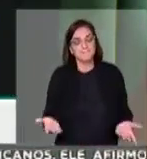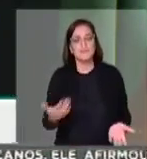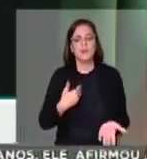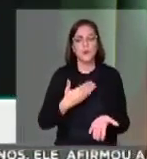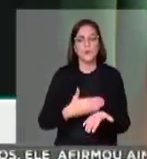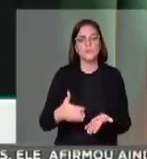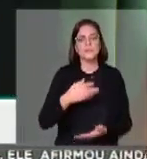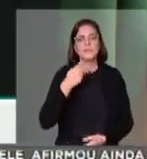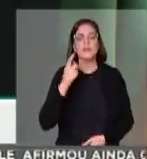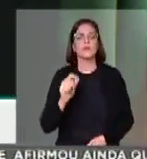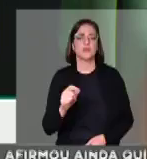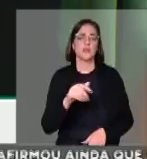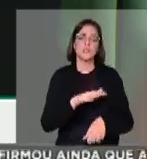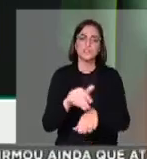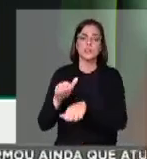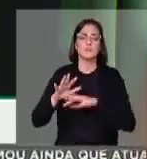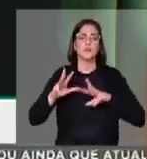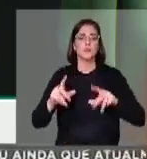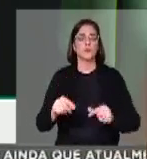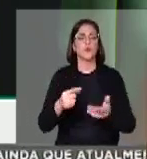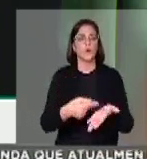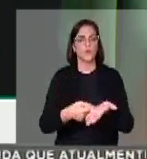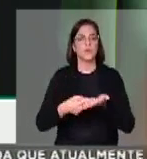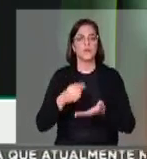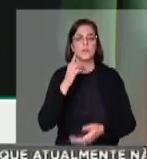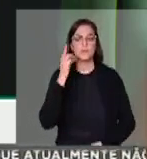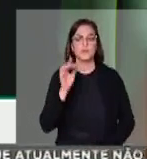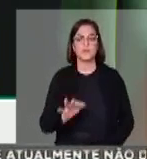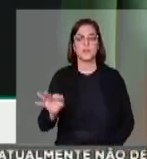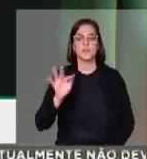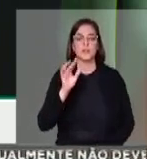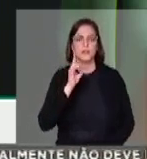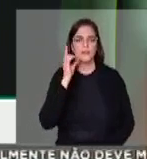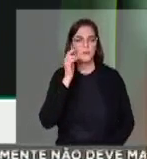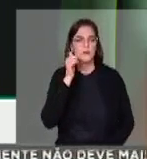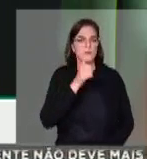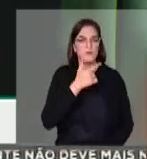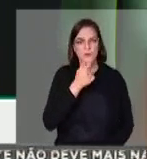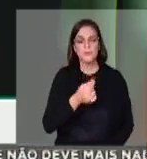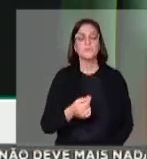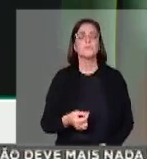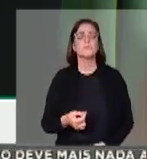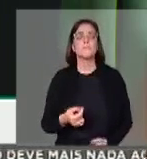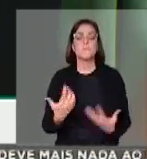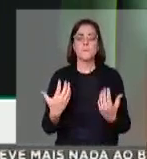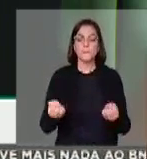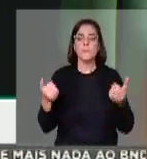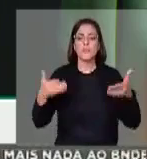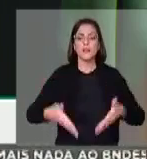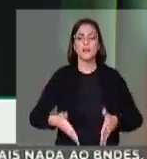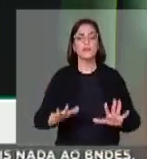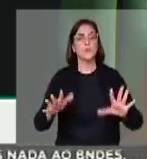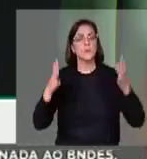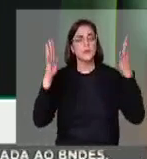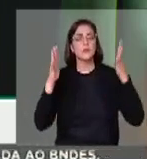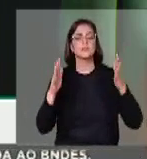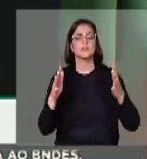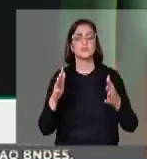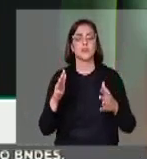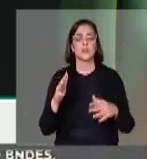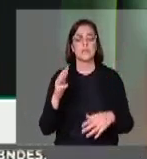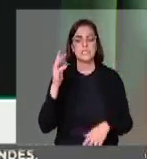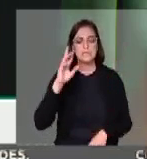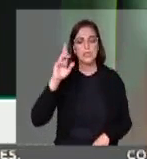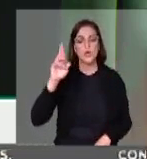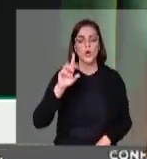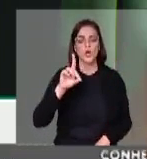convidar todos os colegas parlamentares, deputados federais, deputadas federais, a participarem das festividades do Nosso Senhor do Bonfim, que